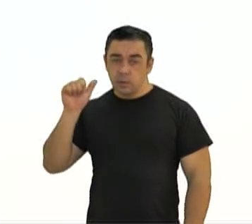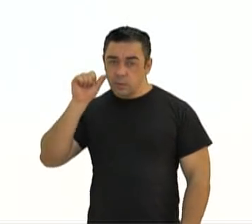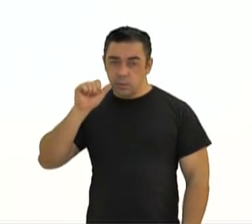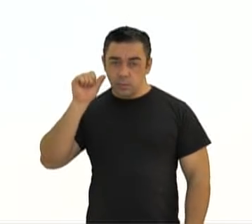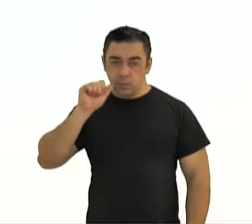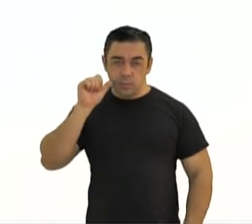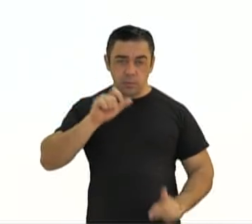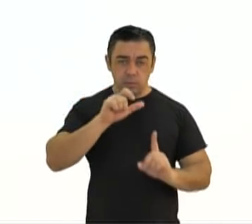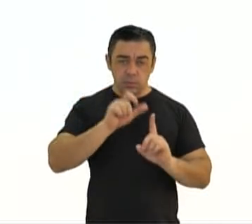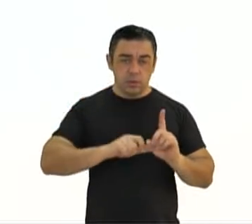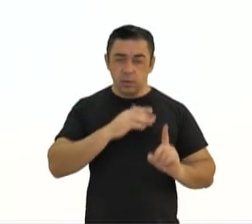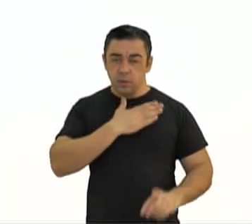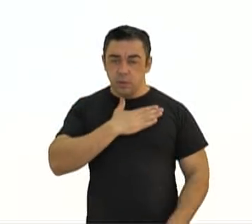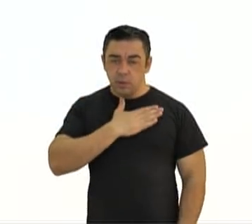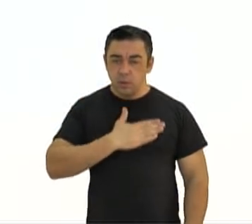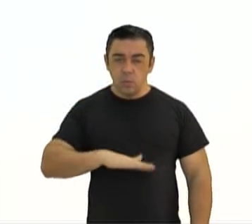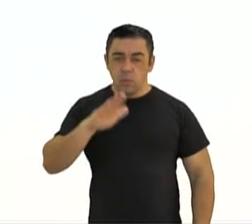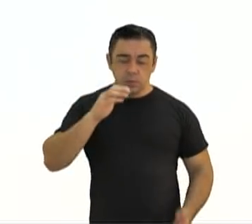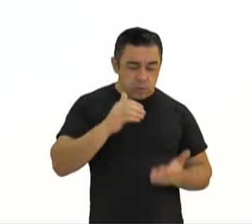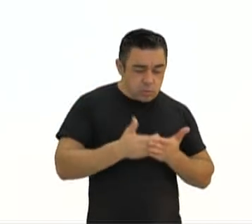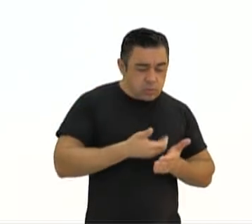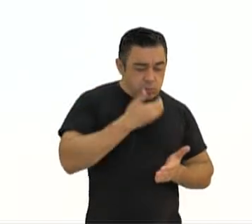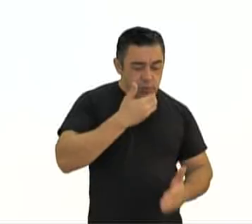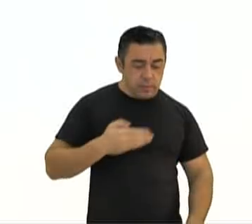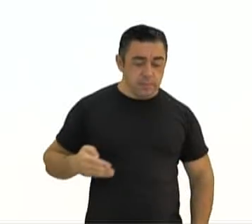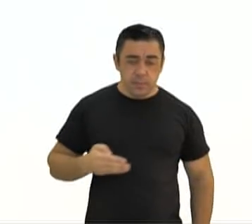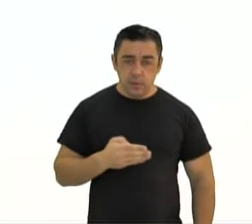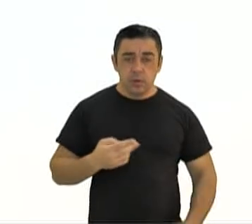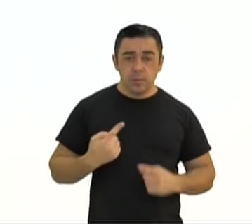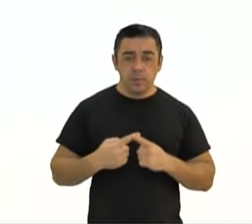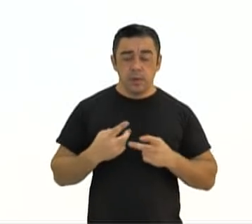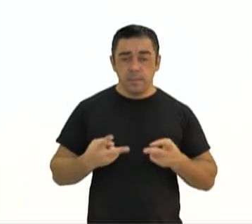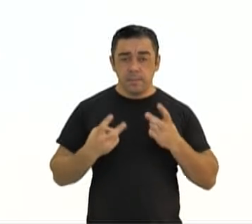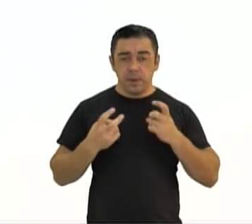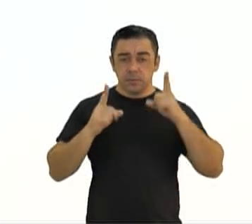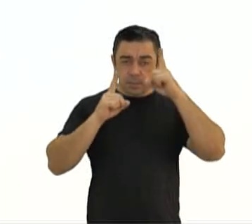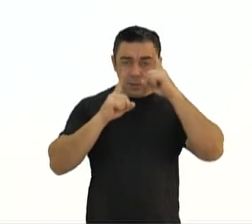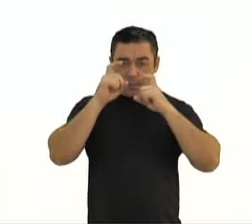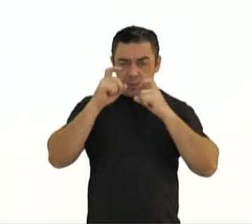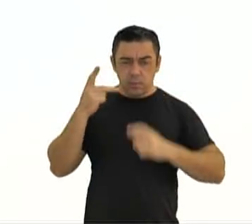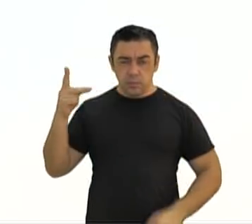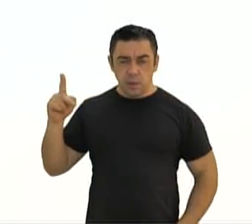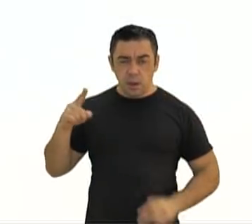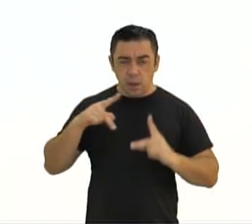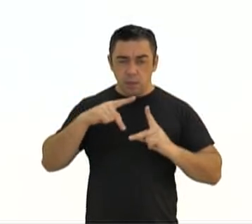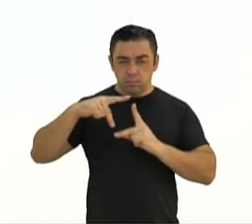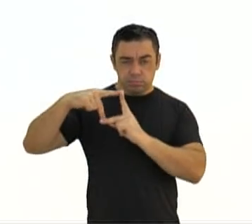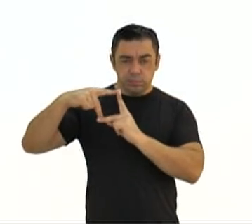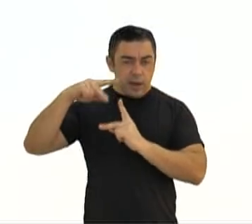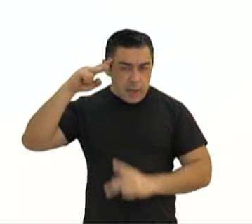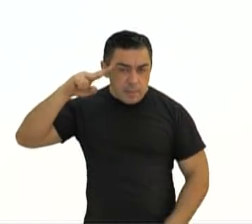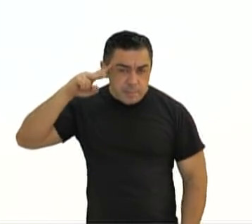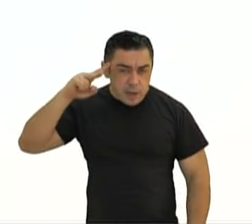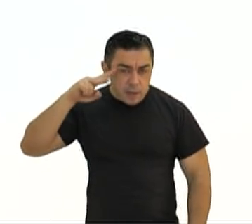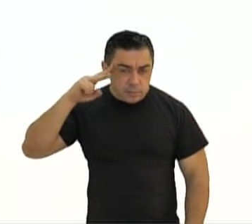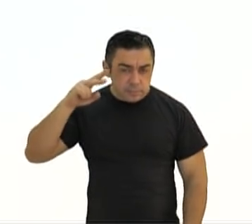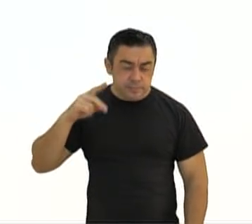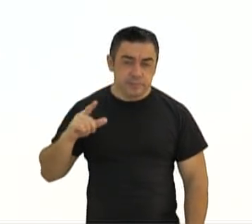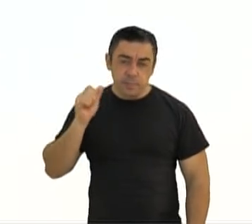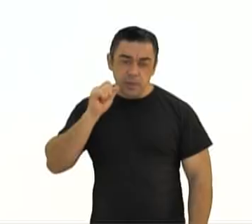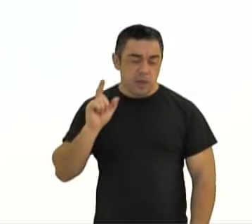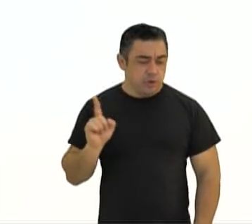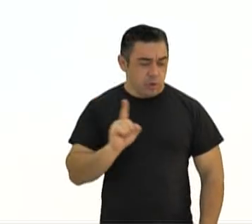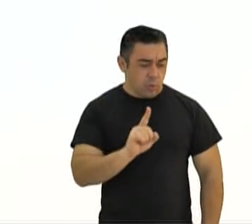de sopa de peixe ao observarmos a expressão dela no último quadrinho. Lembram-se disso, a historinha da Mafalda? Ela